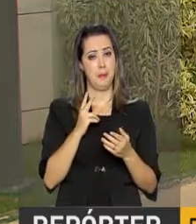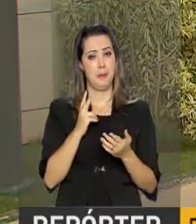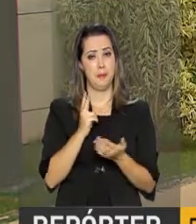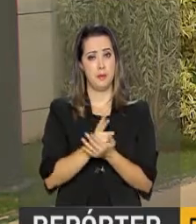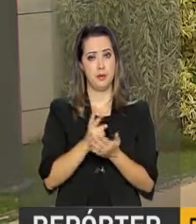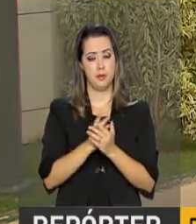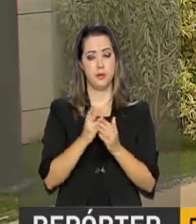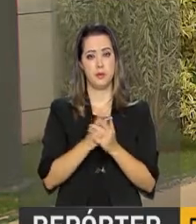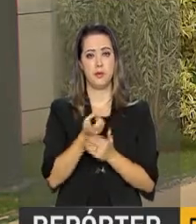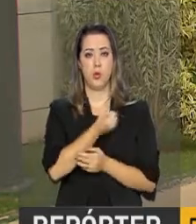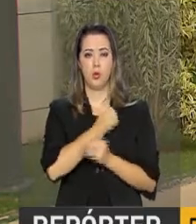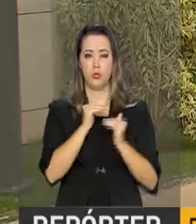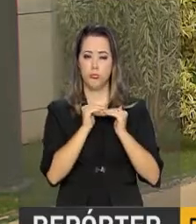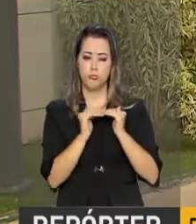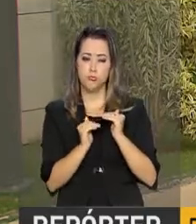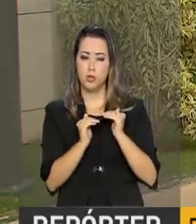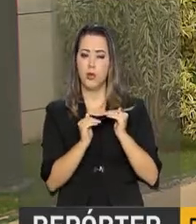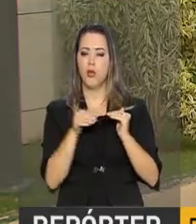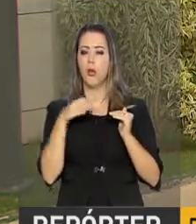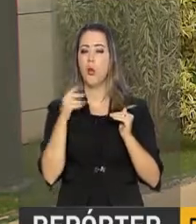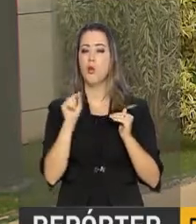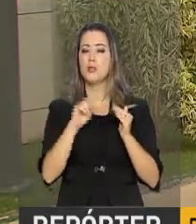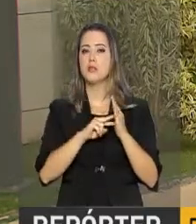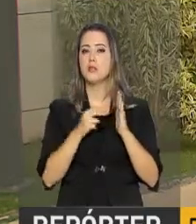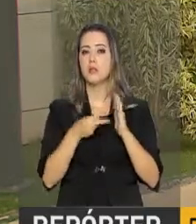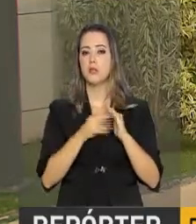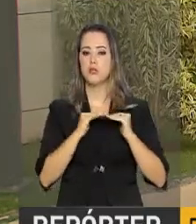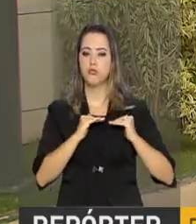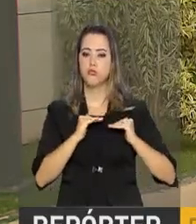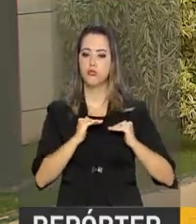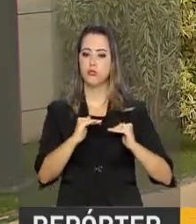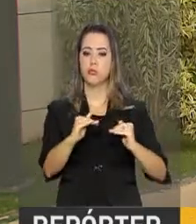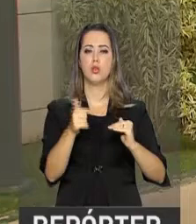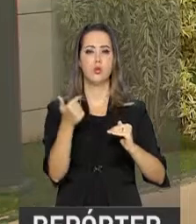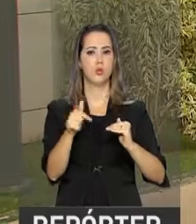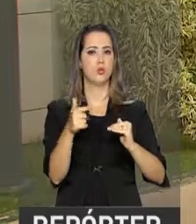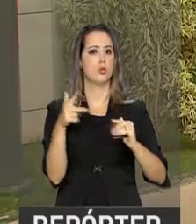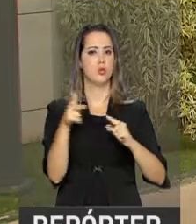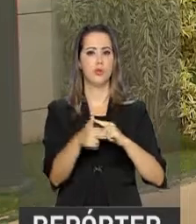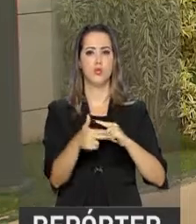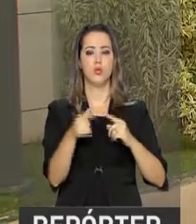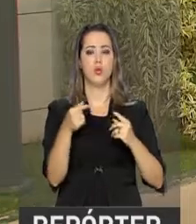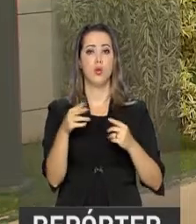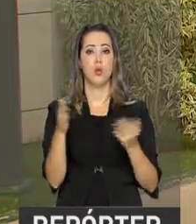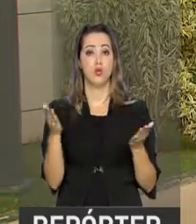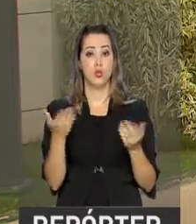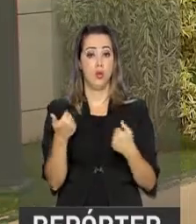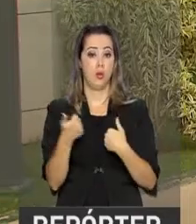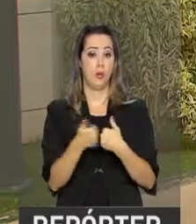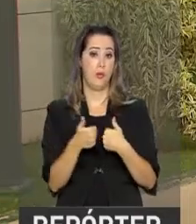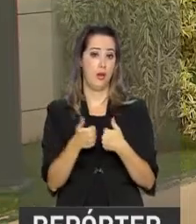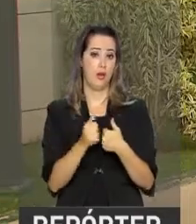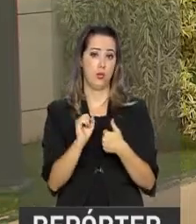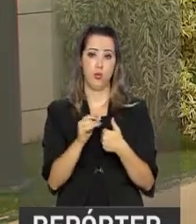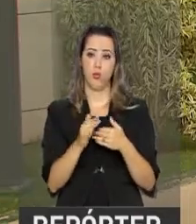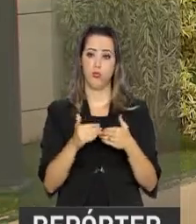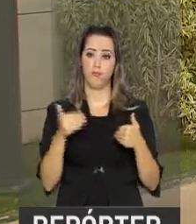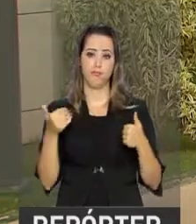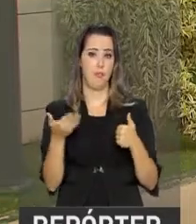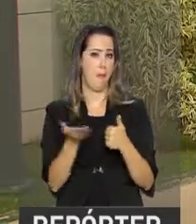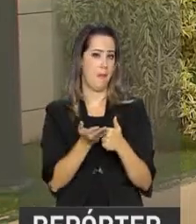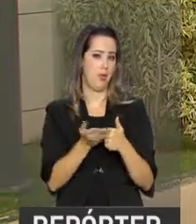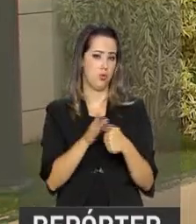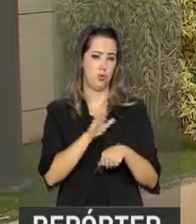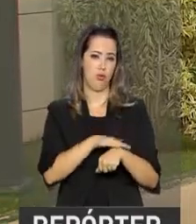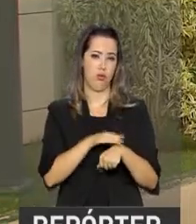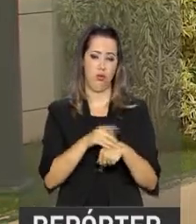colocou o brasil em perspectiva estável ou seja sem previsões para novo corte no curto e médio prazo segundo a agência